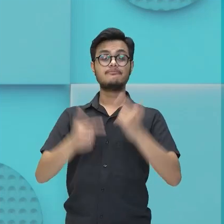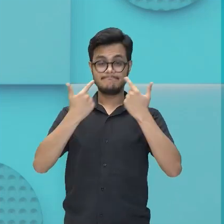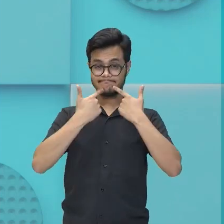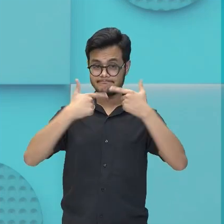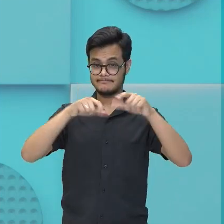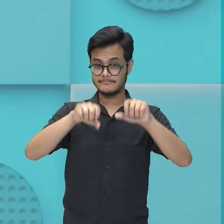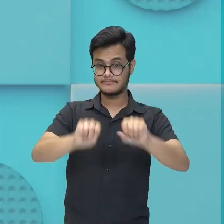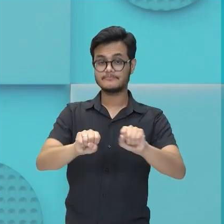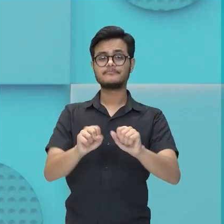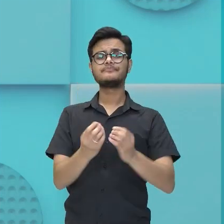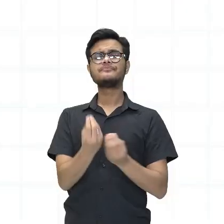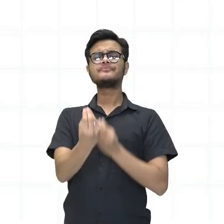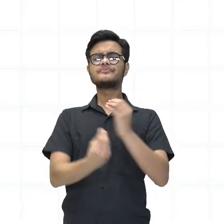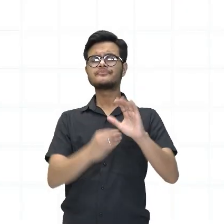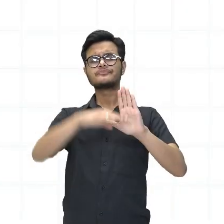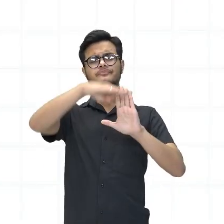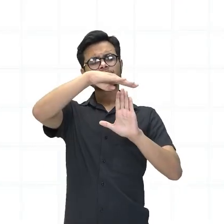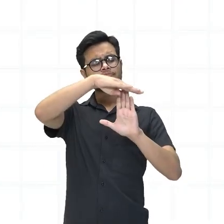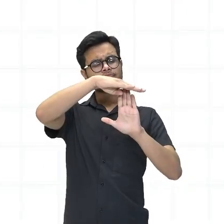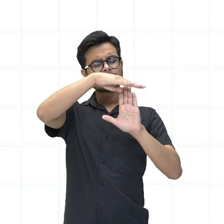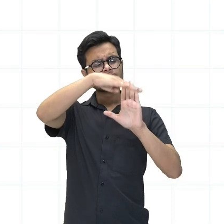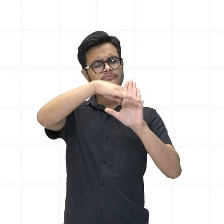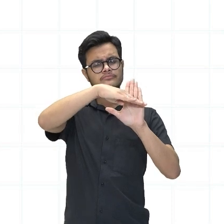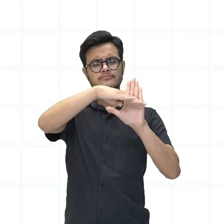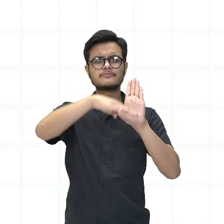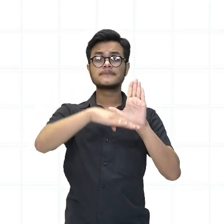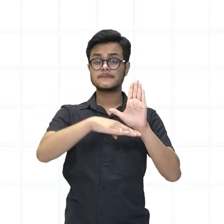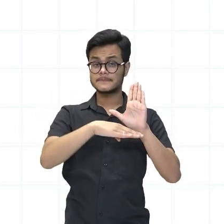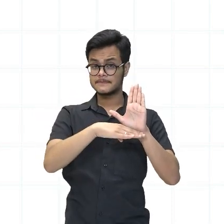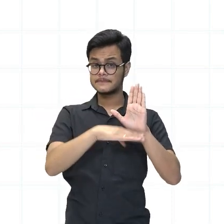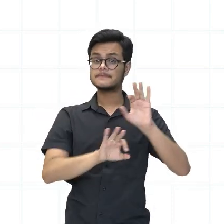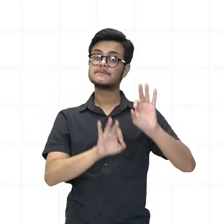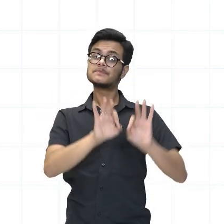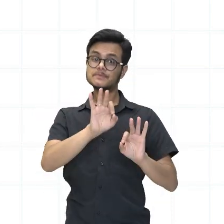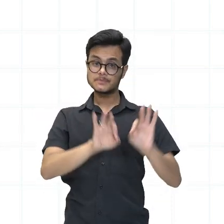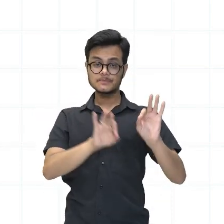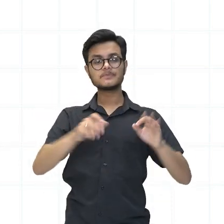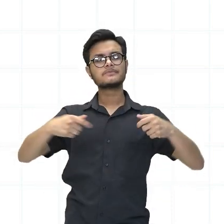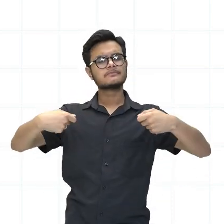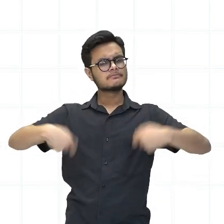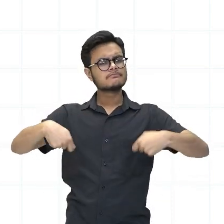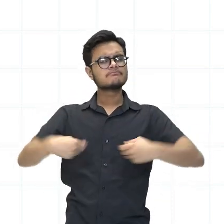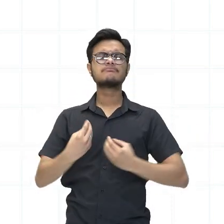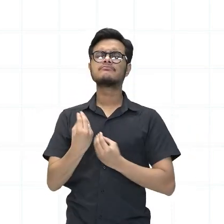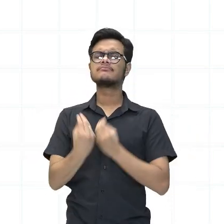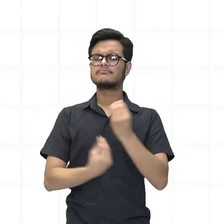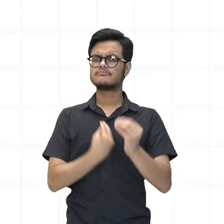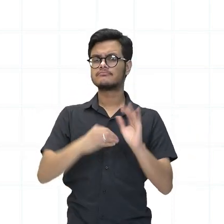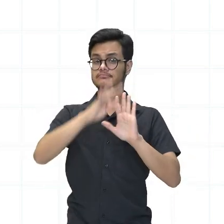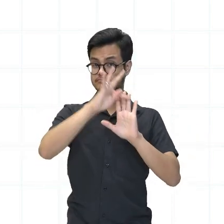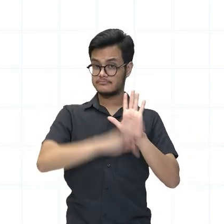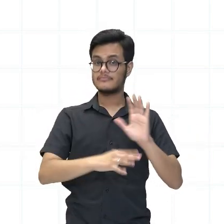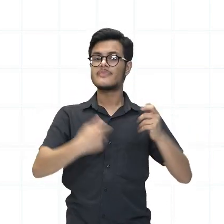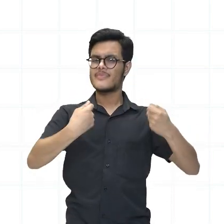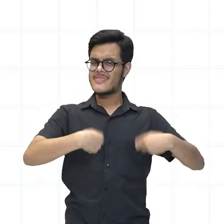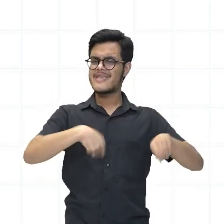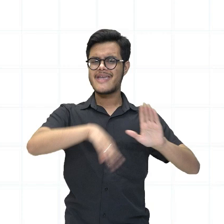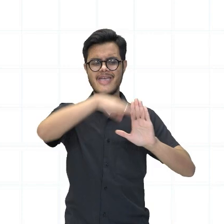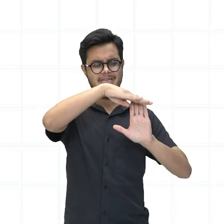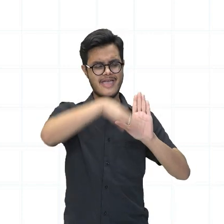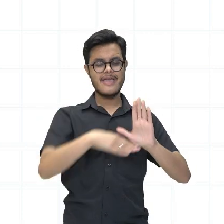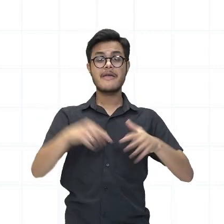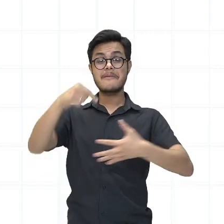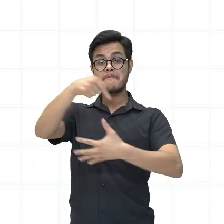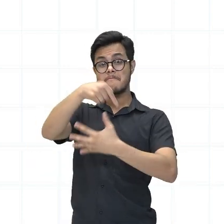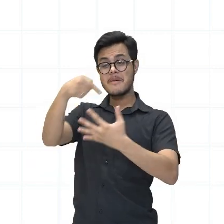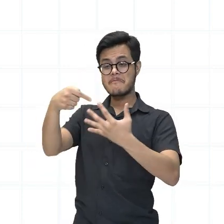estrutura da reportagem, como ela se organiza, a sua composição, porque também vamos ter características